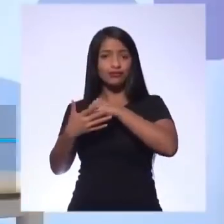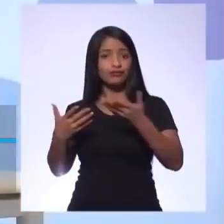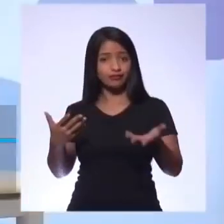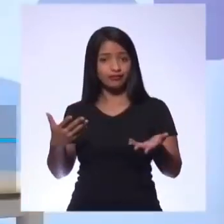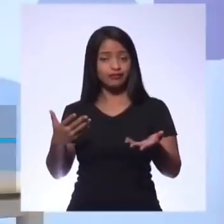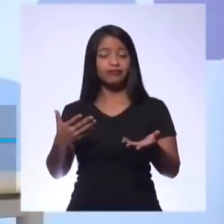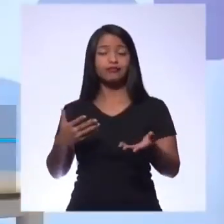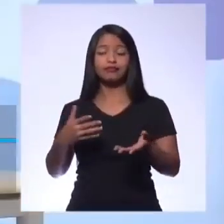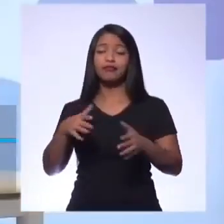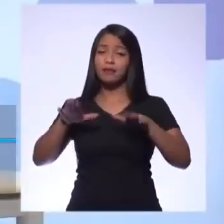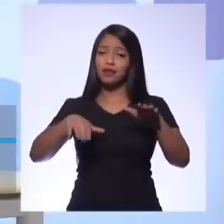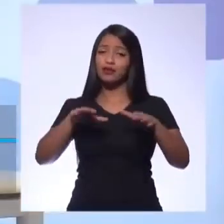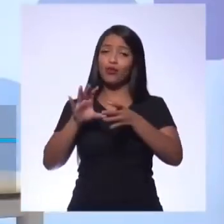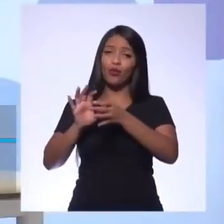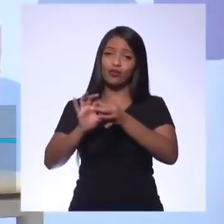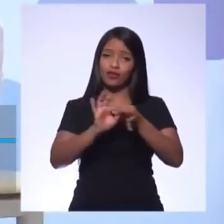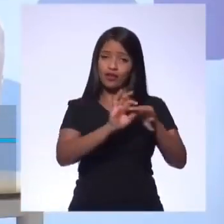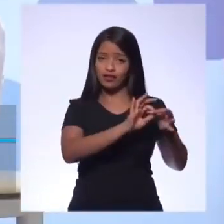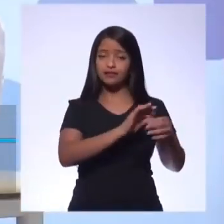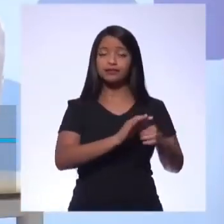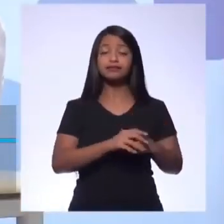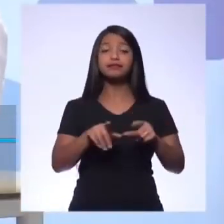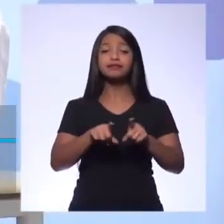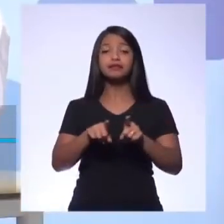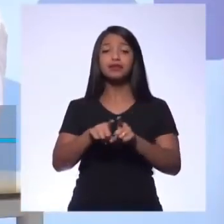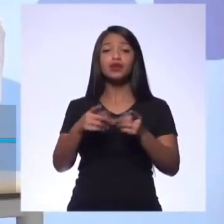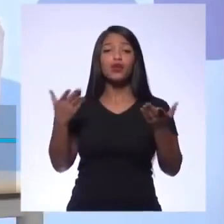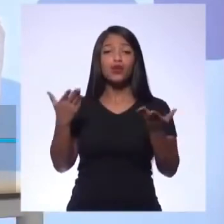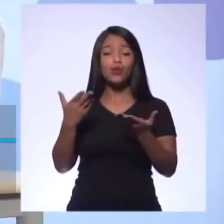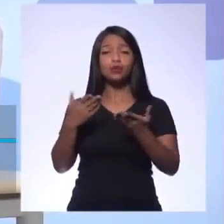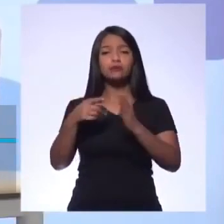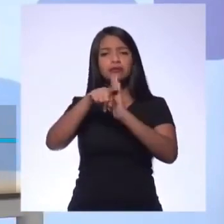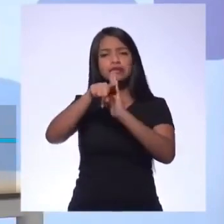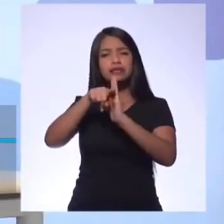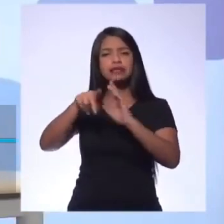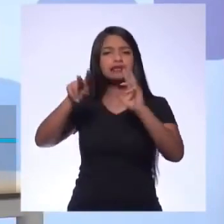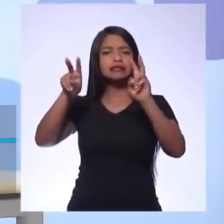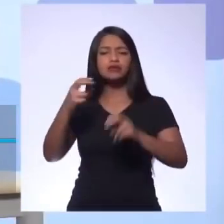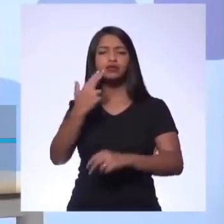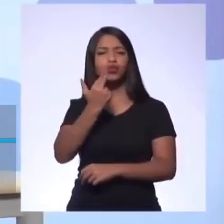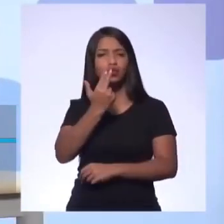tem um crescimento aí da pesquisa na nutrição, tem cursos